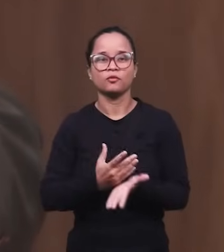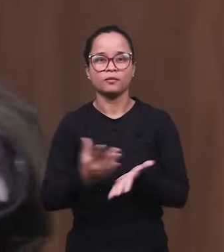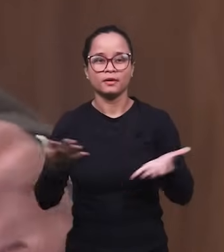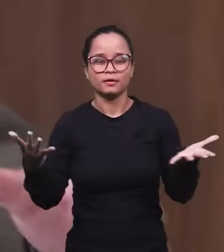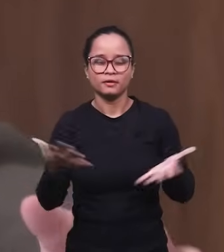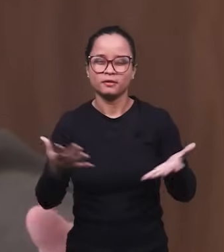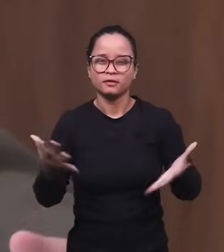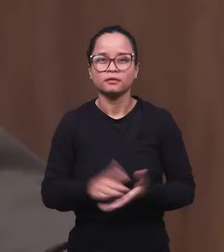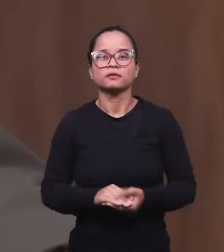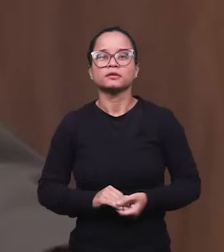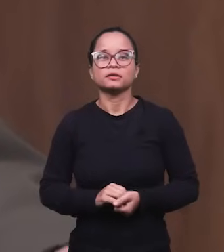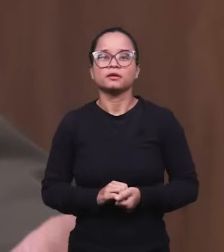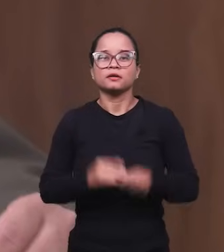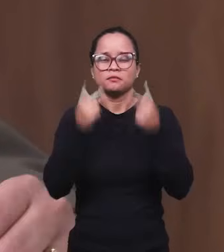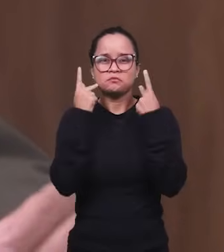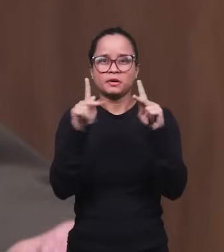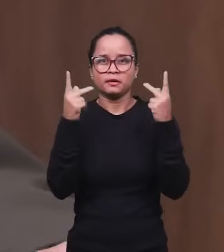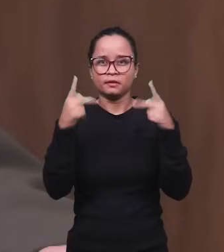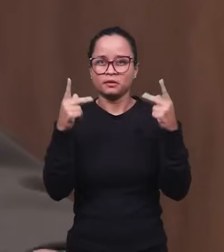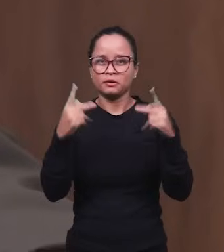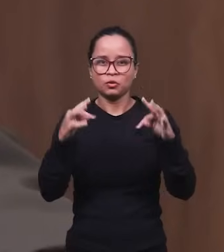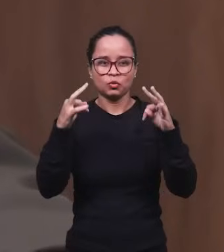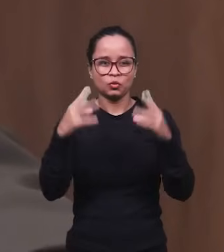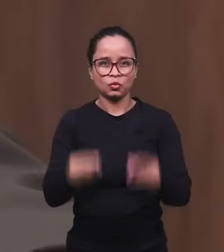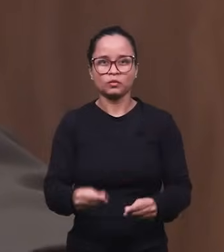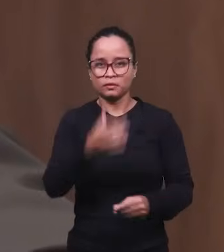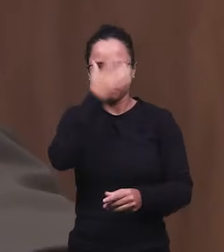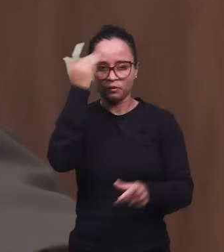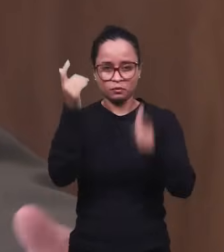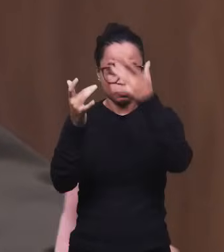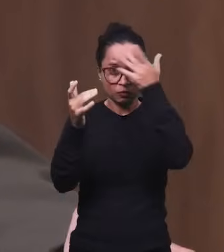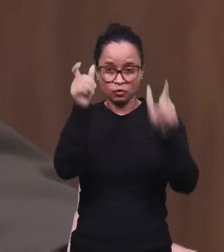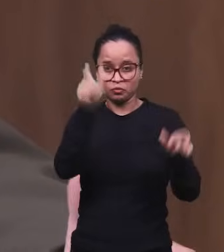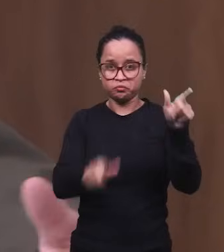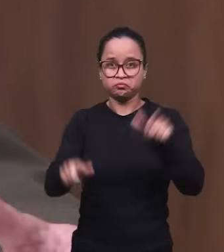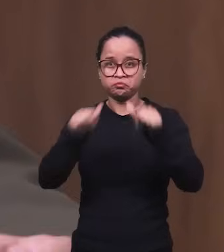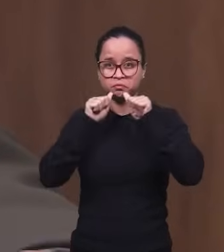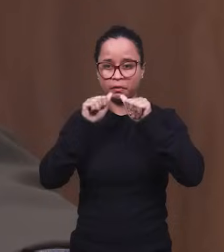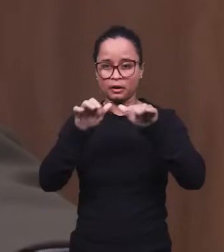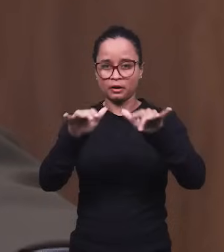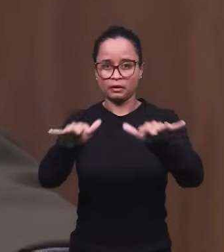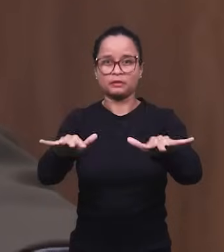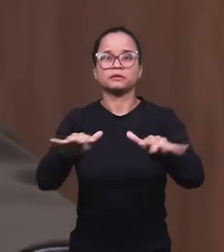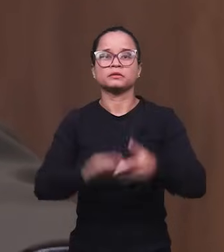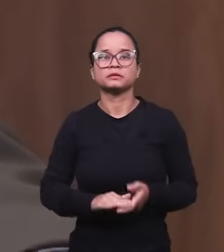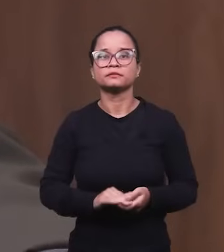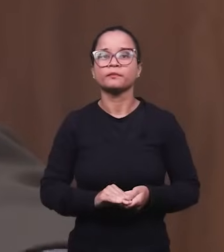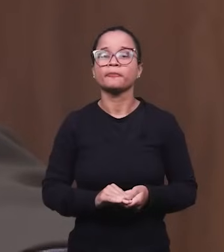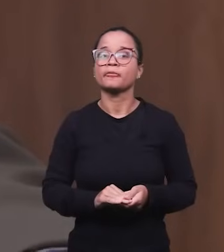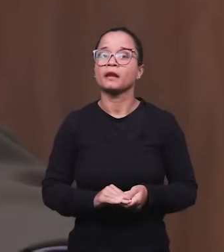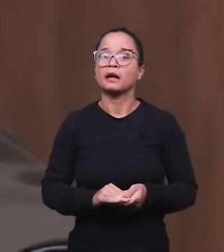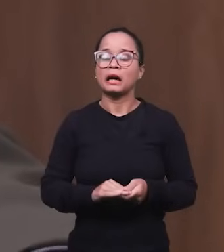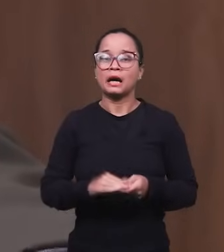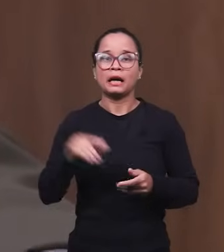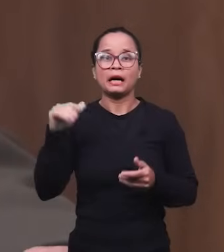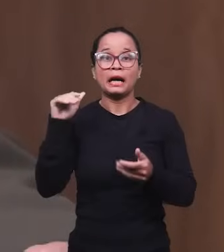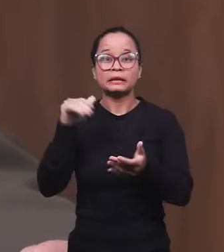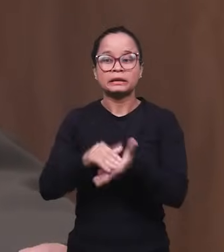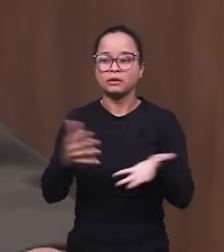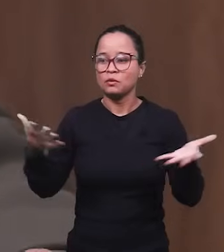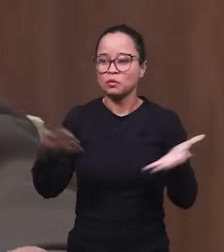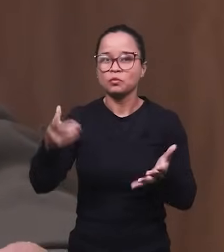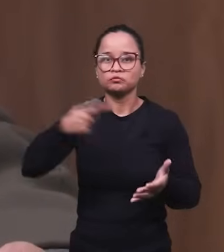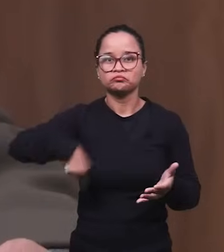umas longas caminhadas e começam a pregar o evangelho a todas as gentes, até que chega nos nossos dias. Nos nossos dias o Senhor já nos